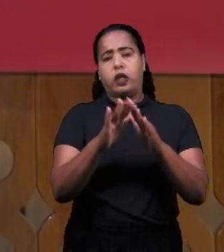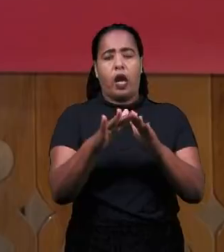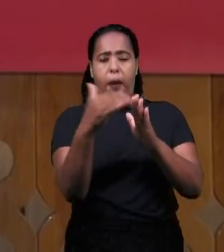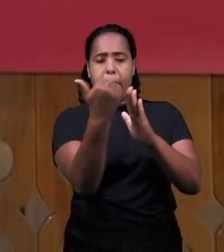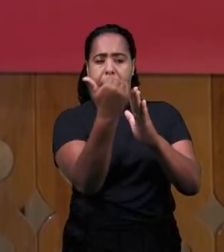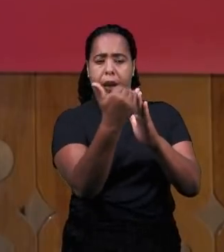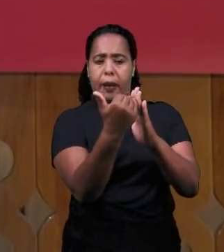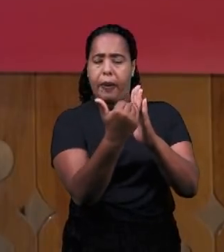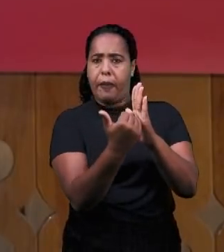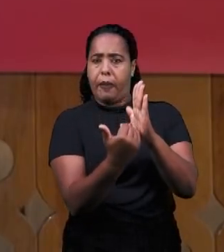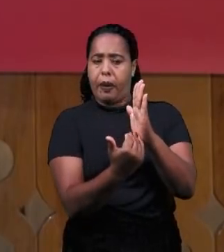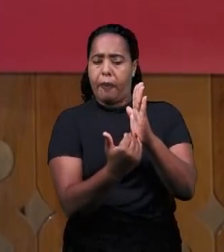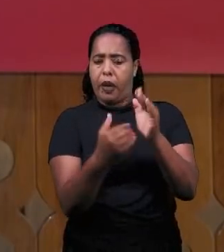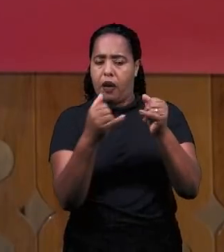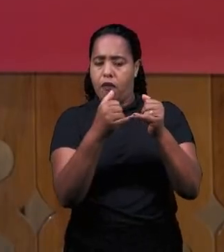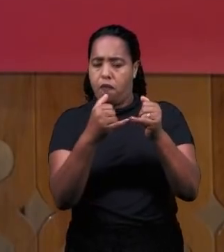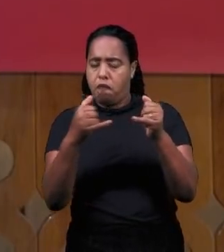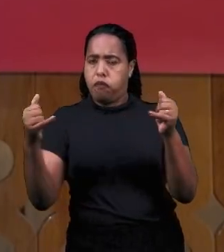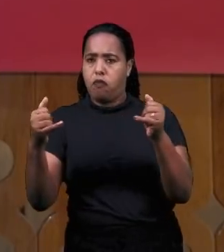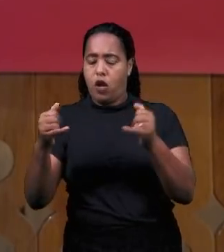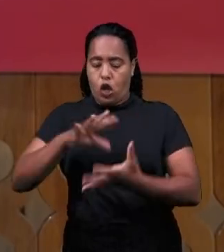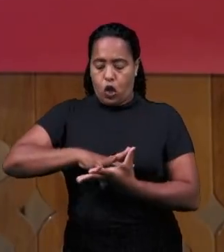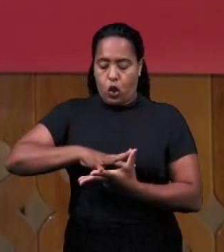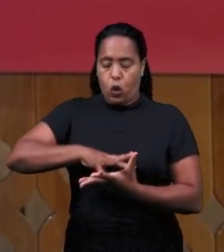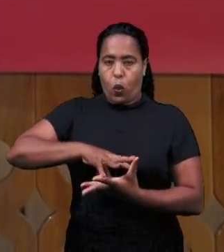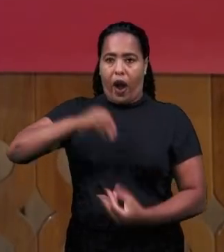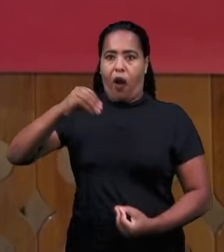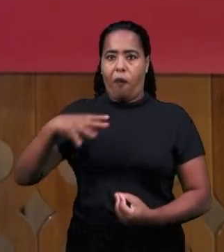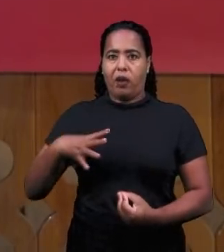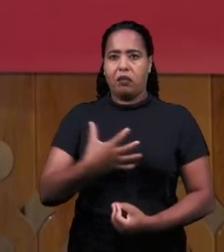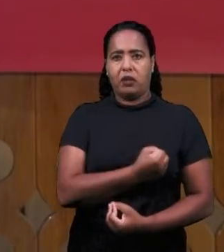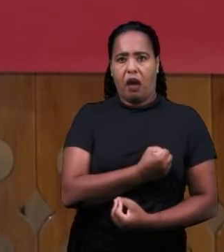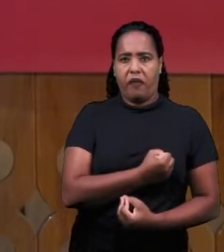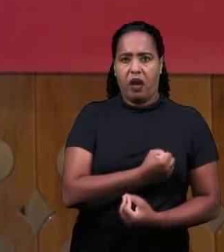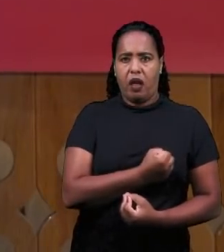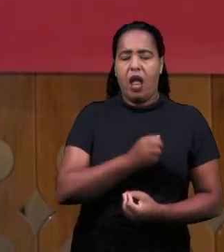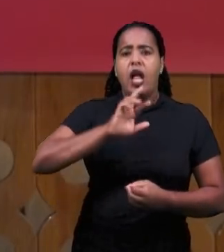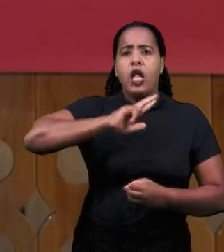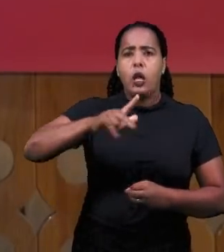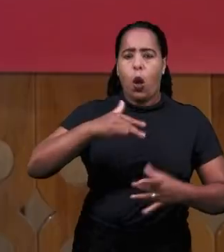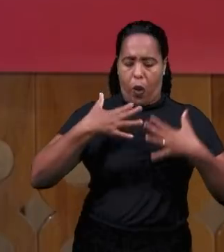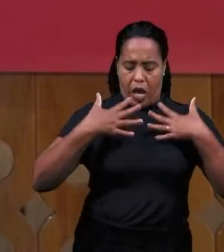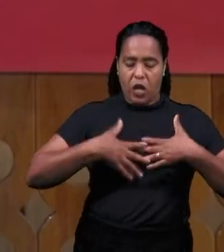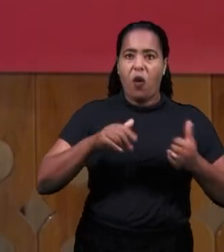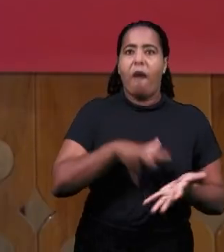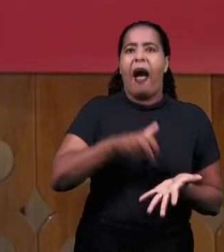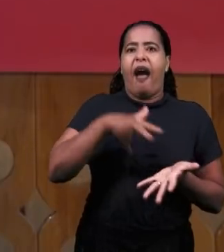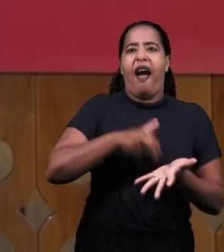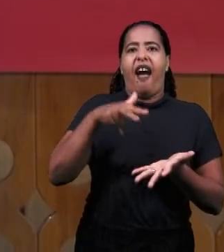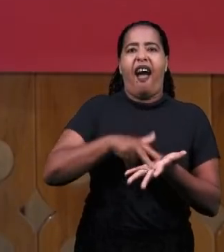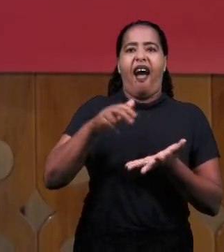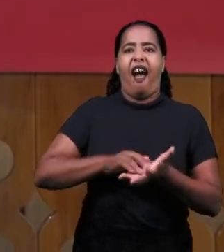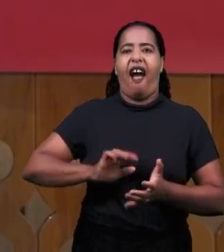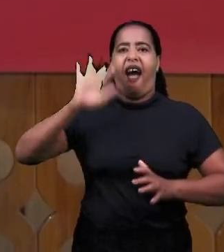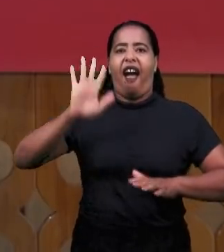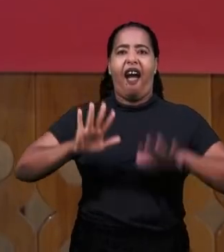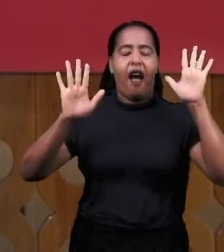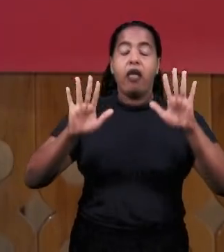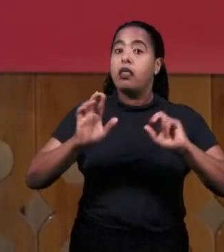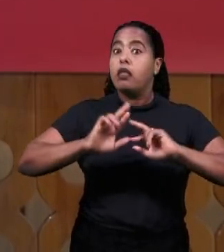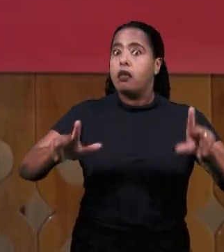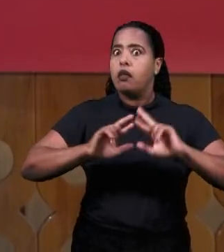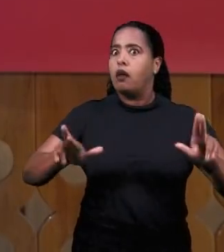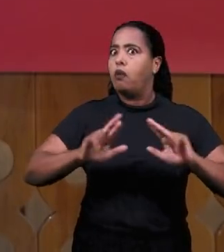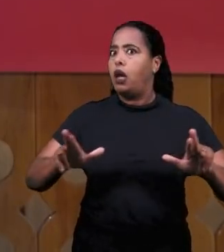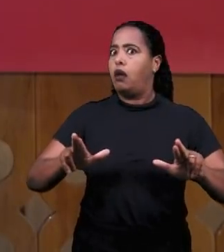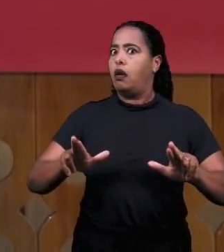remida, e não de uma carne assanhada. Não é? Então, o louvor é a expressão de uma alma remida e não